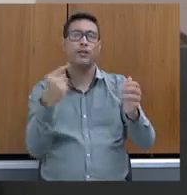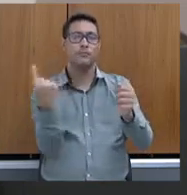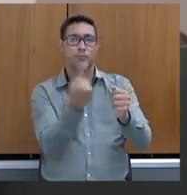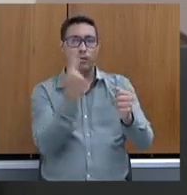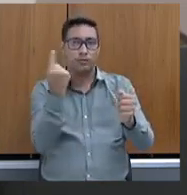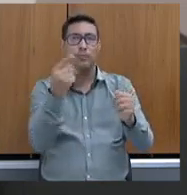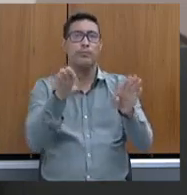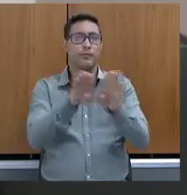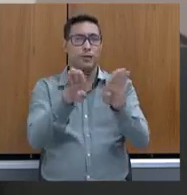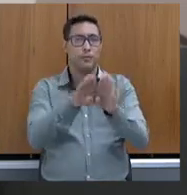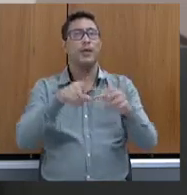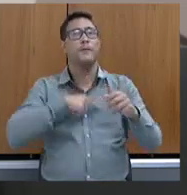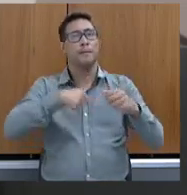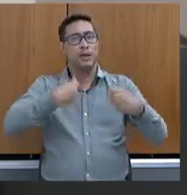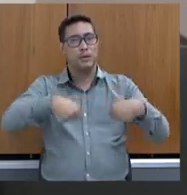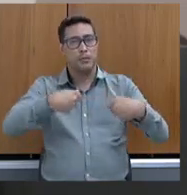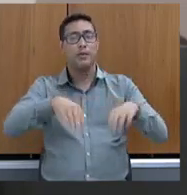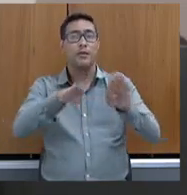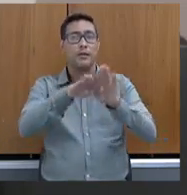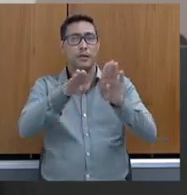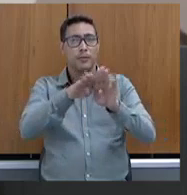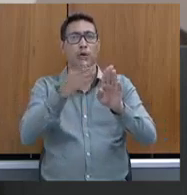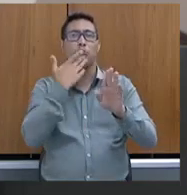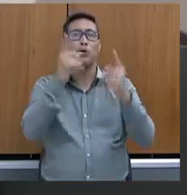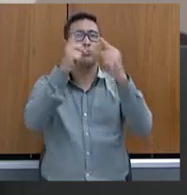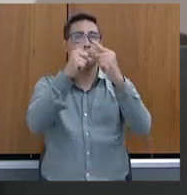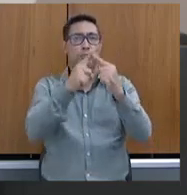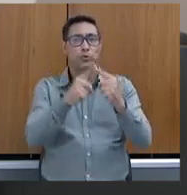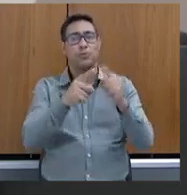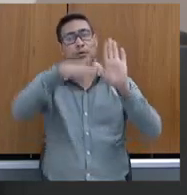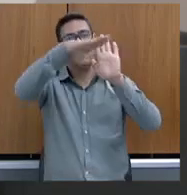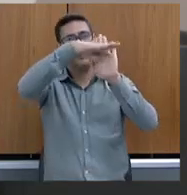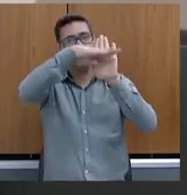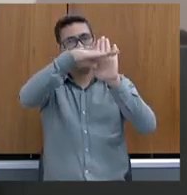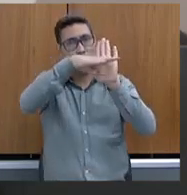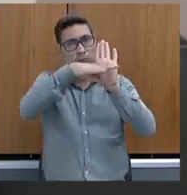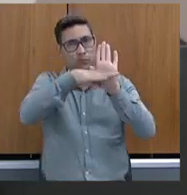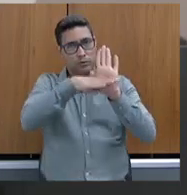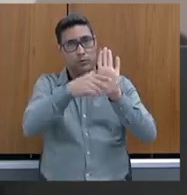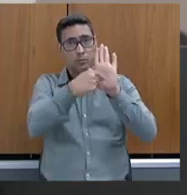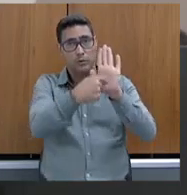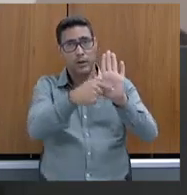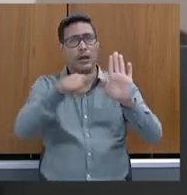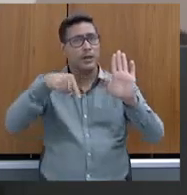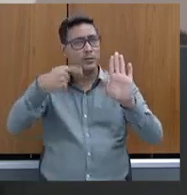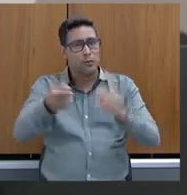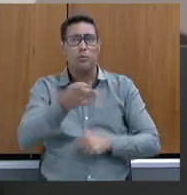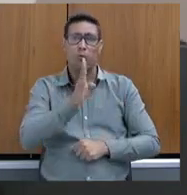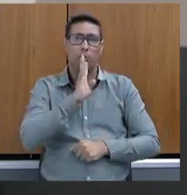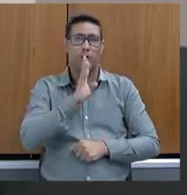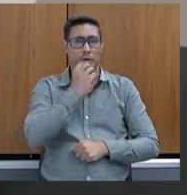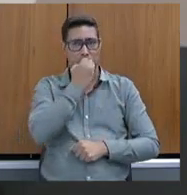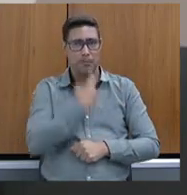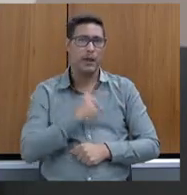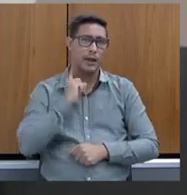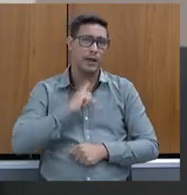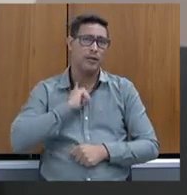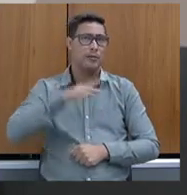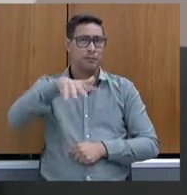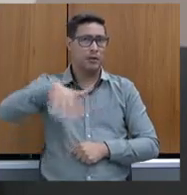democratizar a grade de programação depois de conhecer Minas Gerais muito eu fico